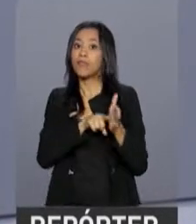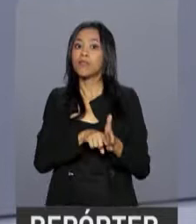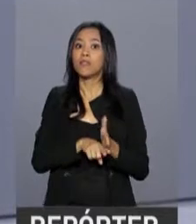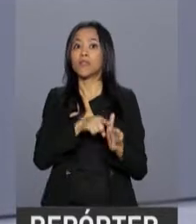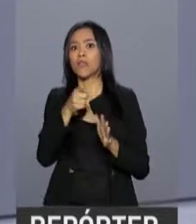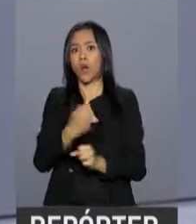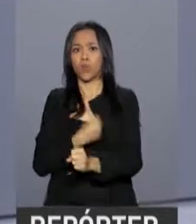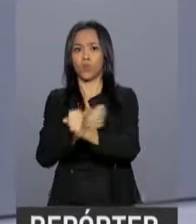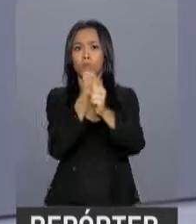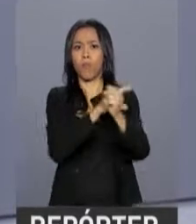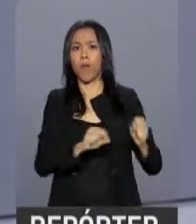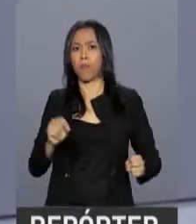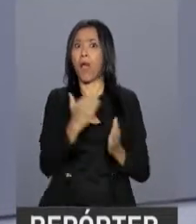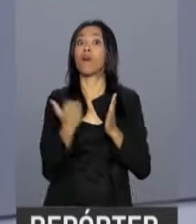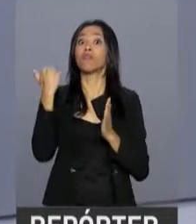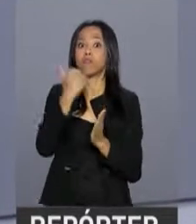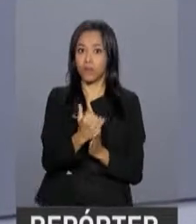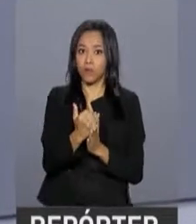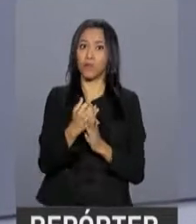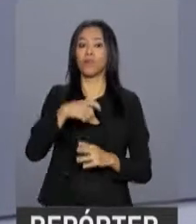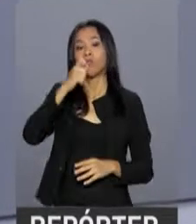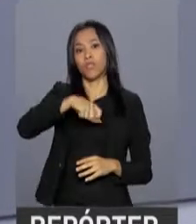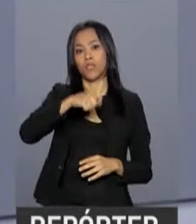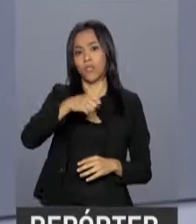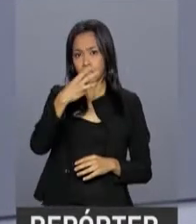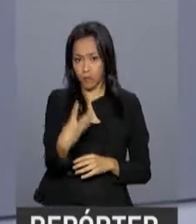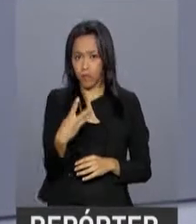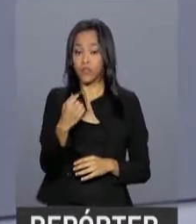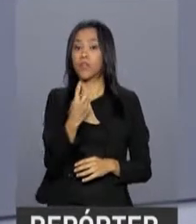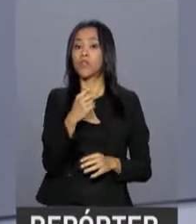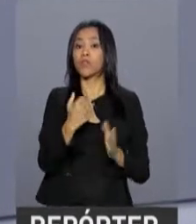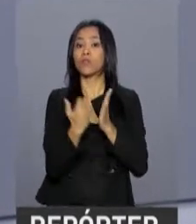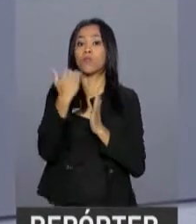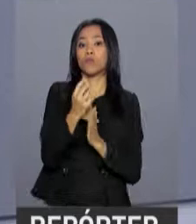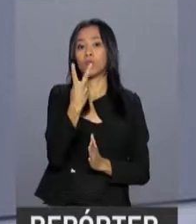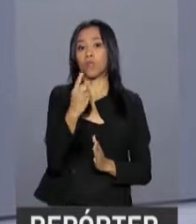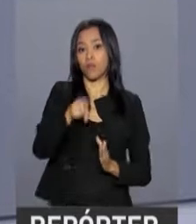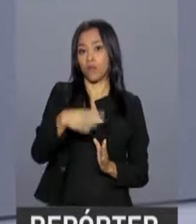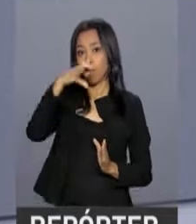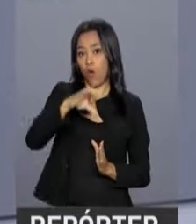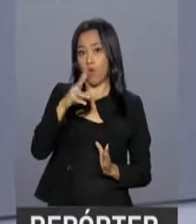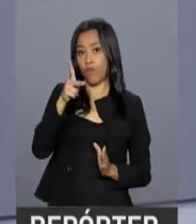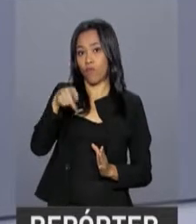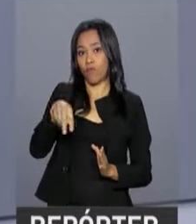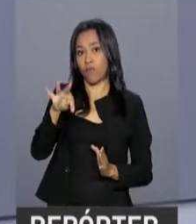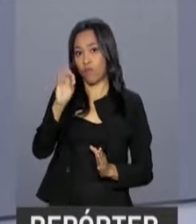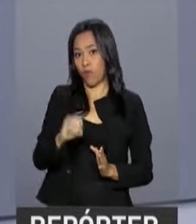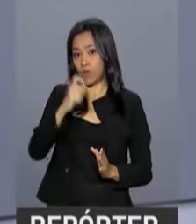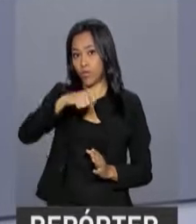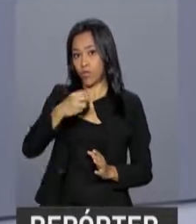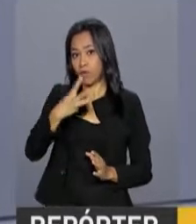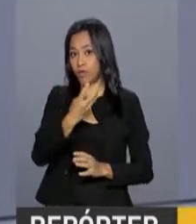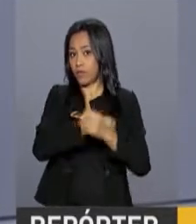0,7 ponto em março e fechou o primeiro trimestre com alta de 2,9 pontos sobre o trimestre anterior e